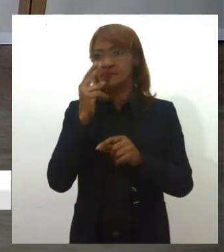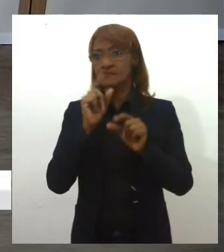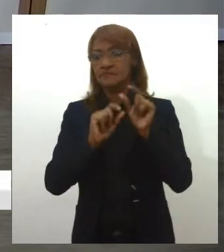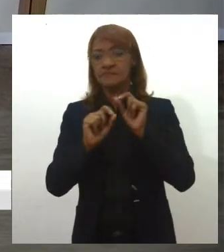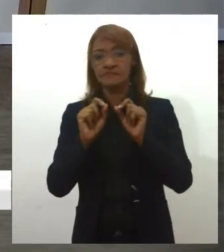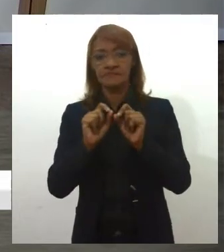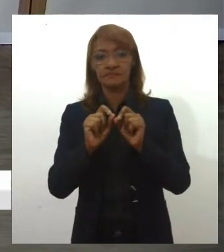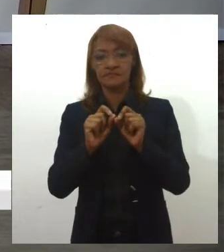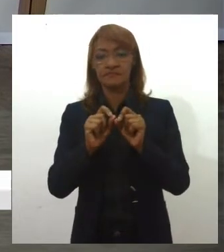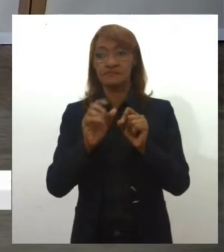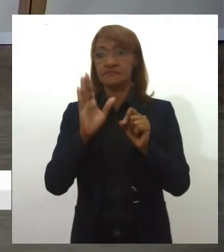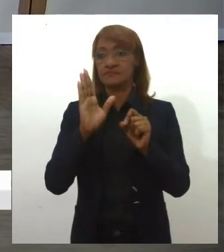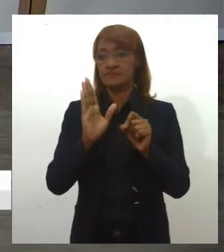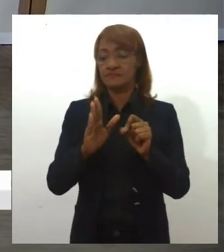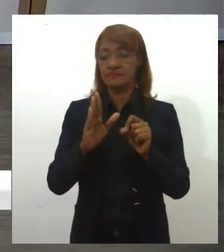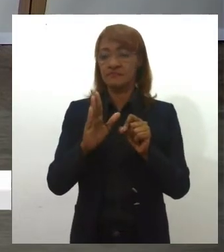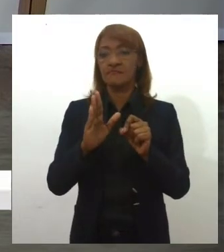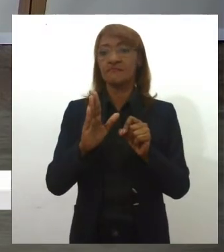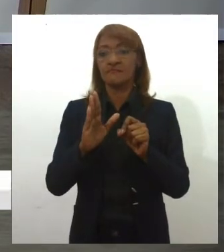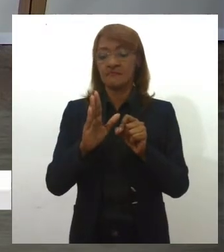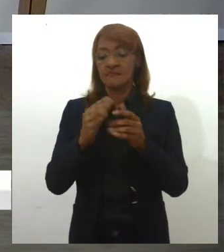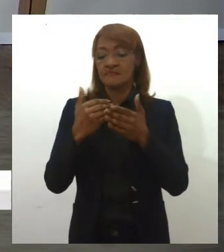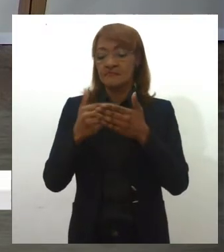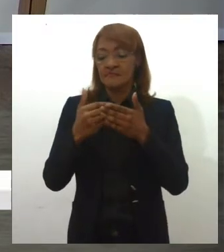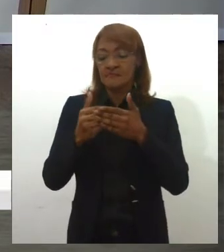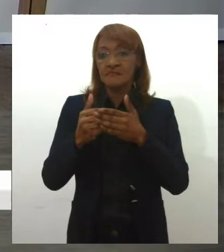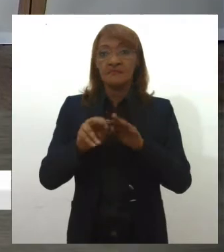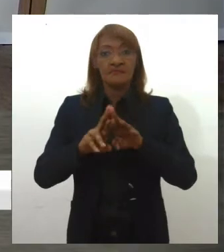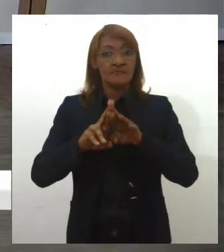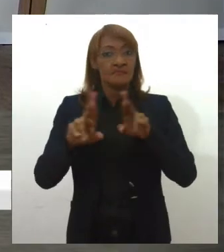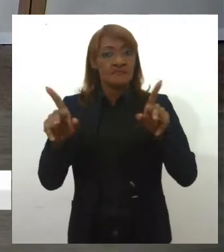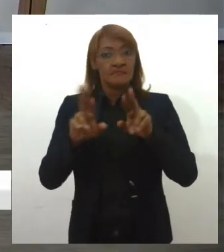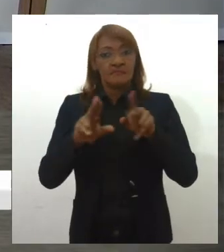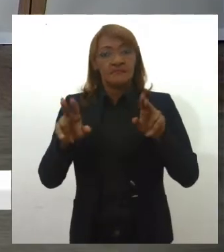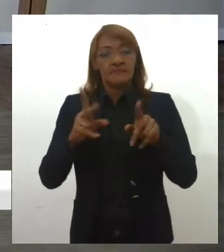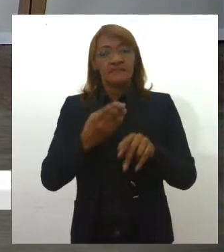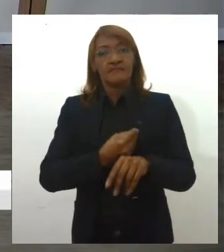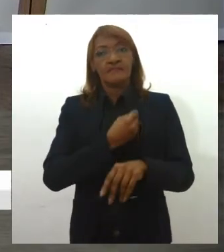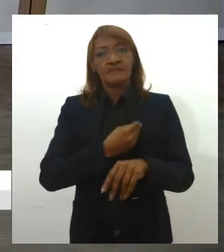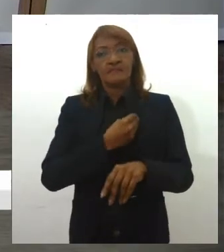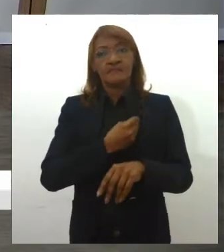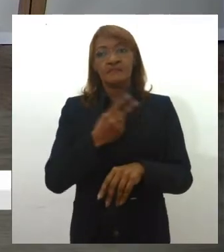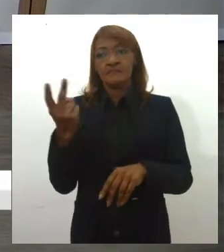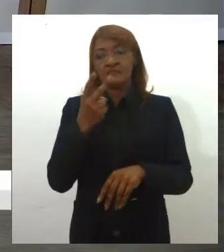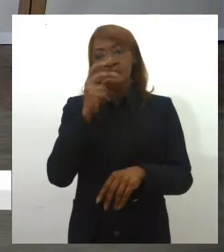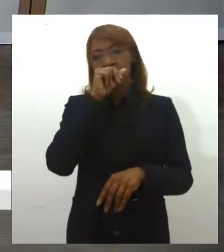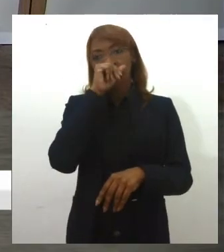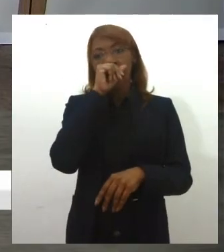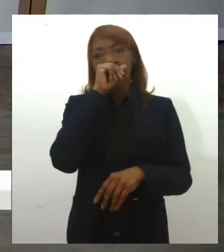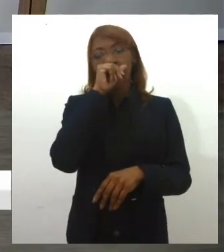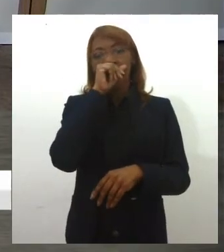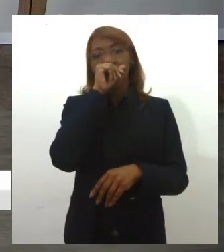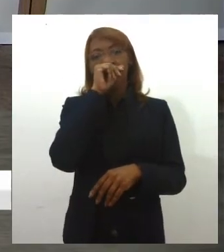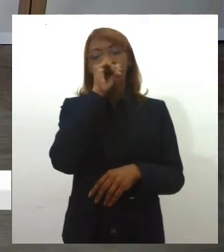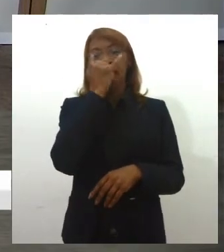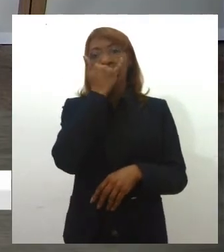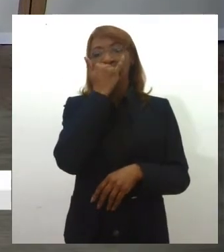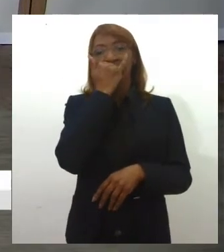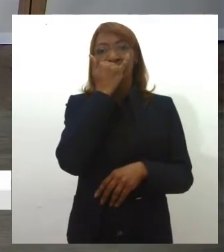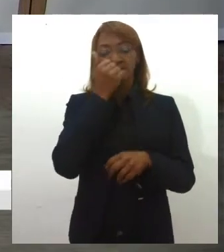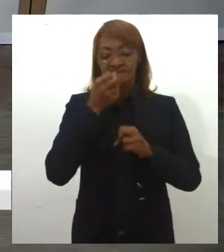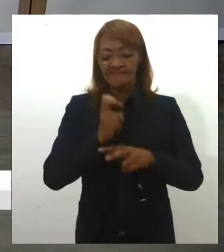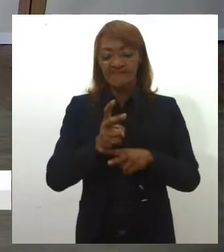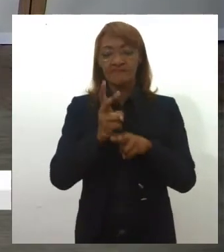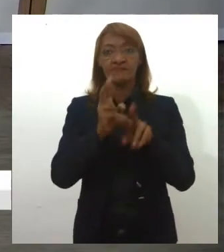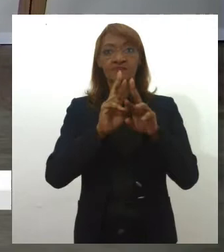esse percurso aí que já foi diferente na vida educacional delas, mas ele permanece diferente, né?